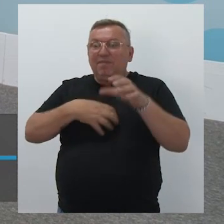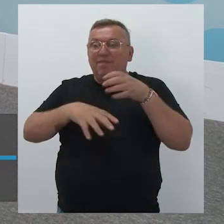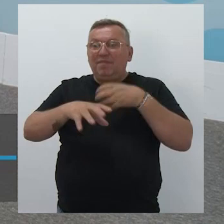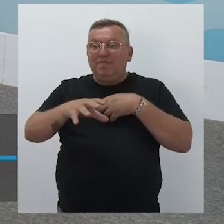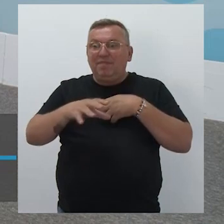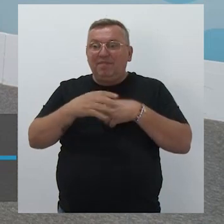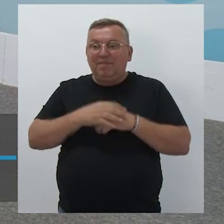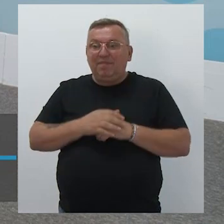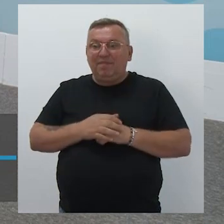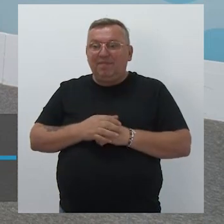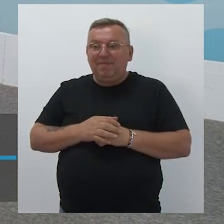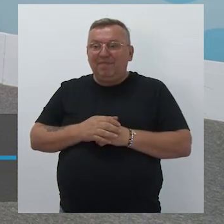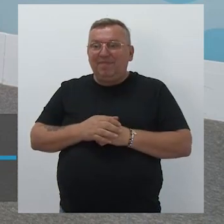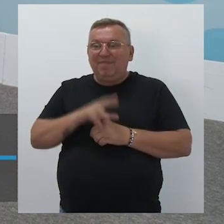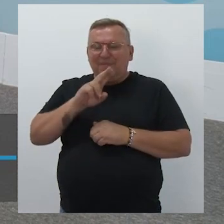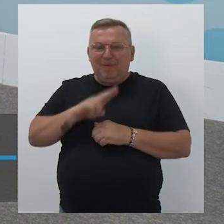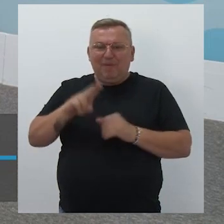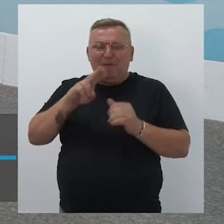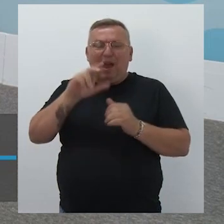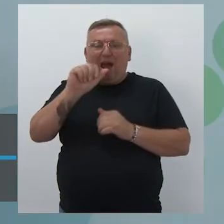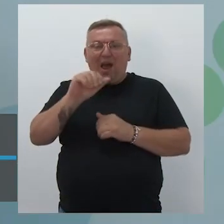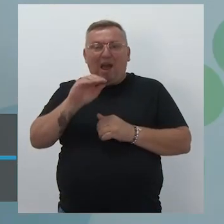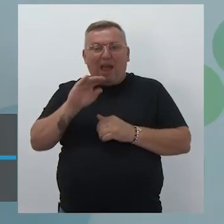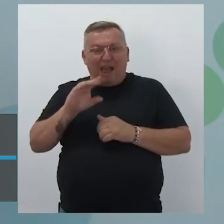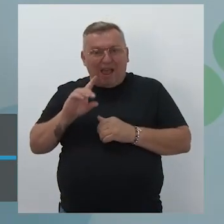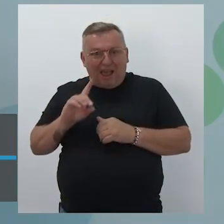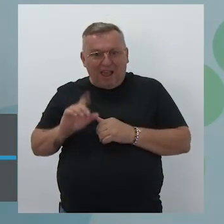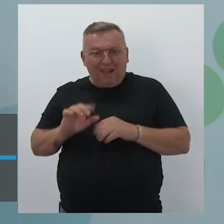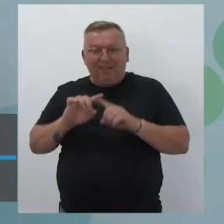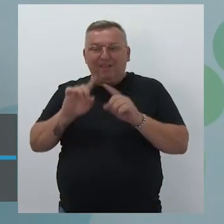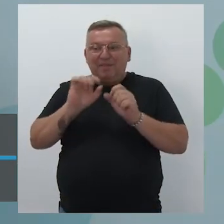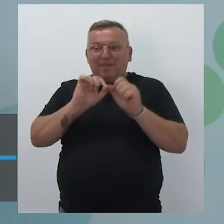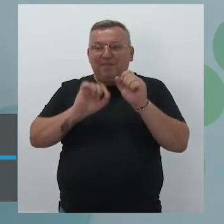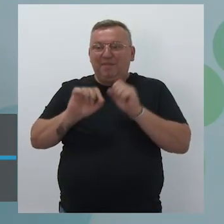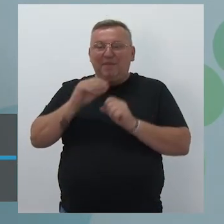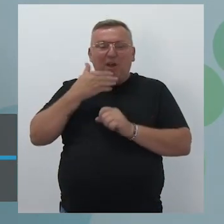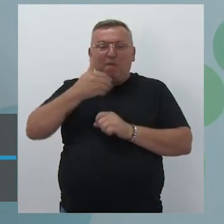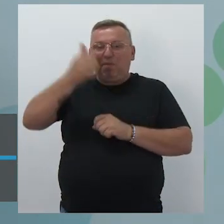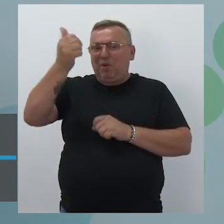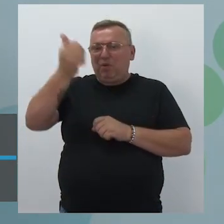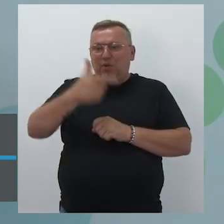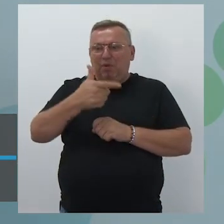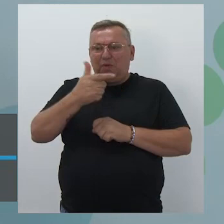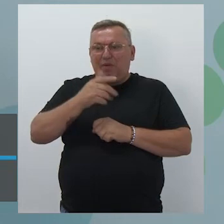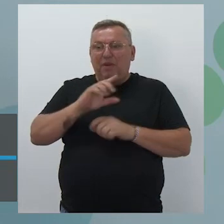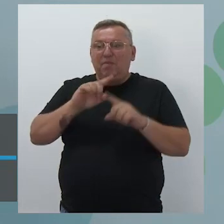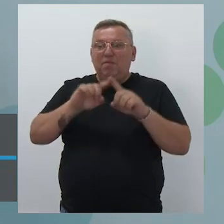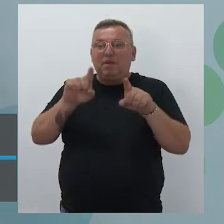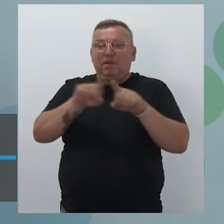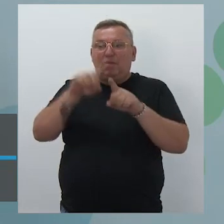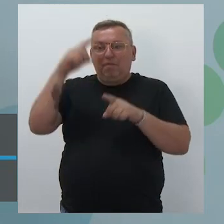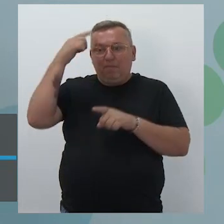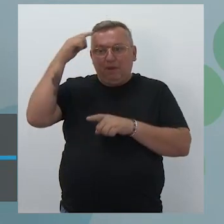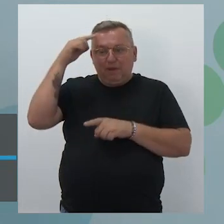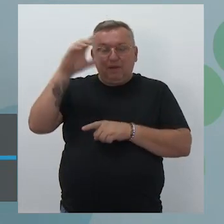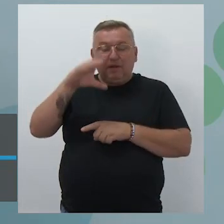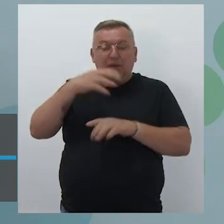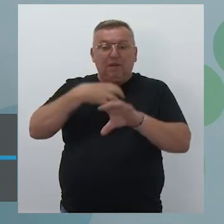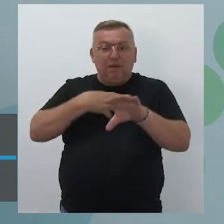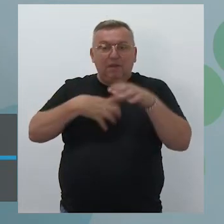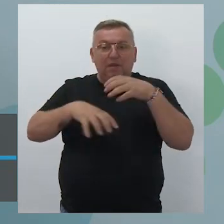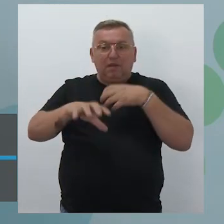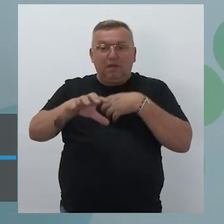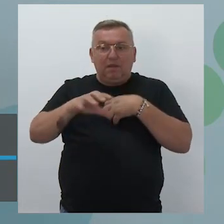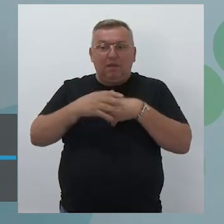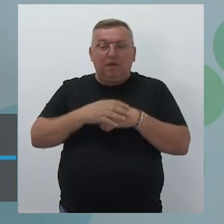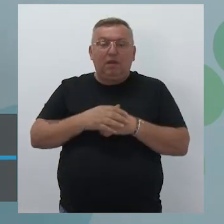ordem alfabética. Isso mesmo. Né? Isso nenhuma mesmo. É melhor do que outra. Inclusive, pensando na empatia, o que a Tânia